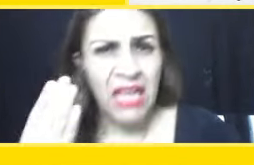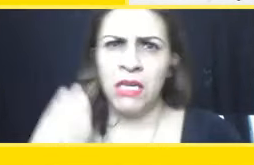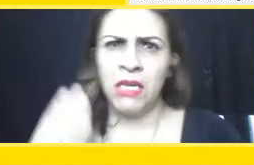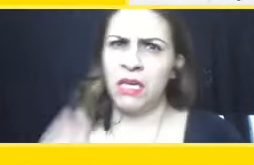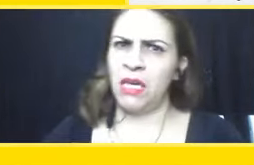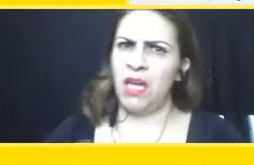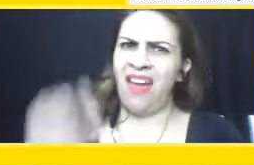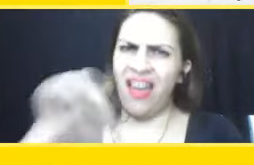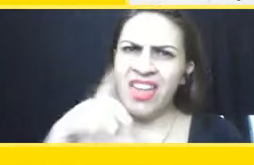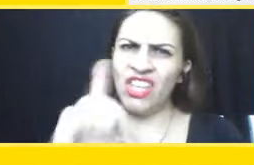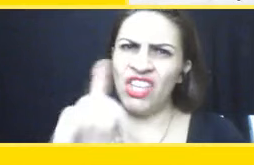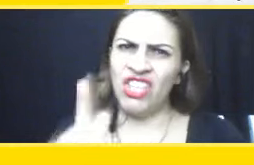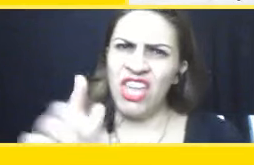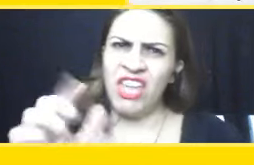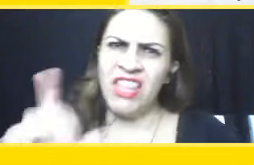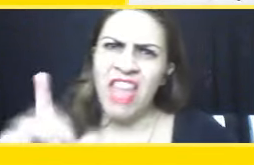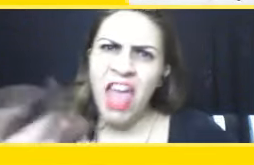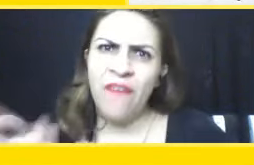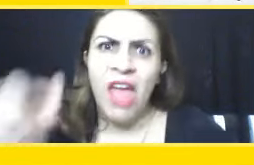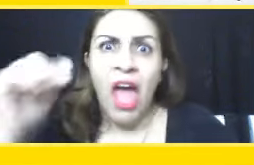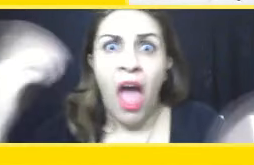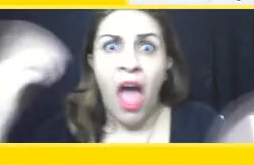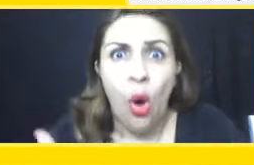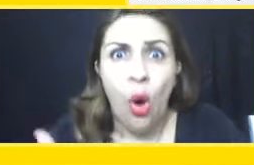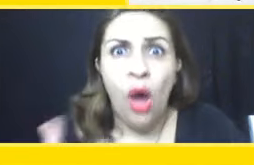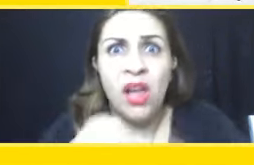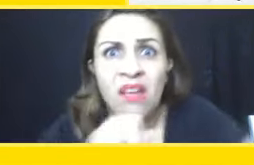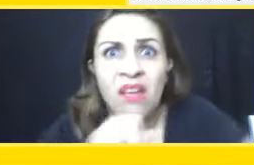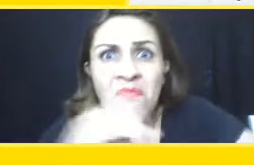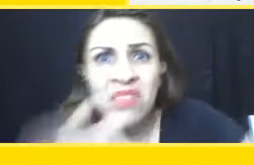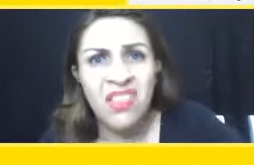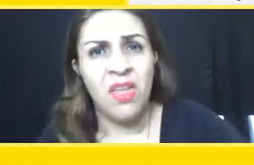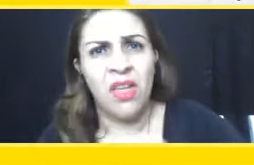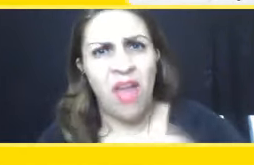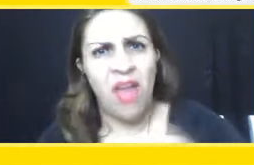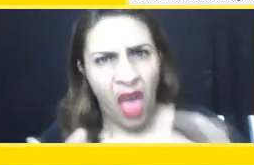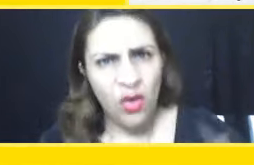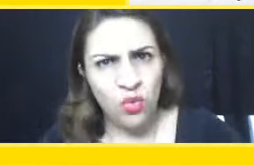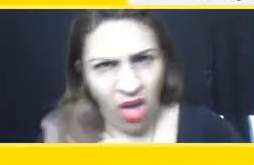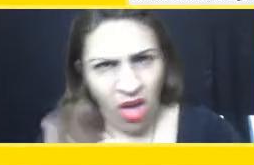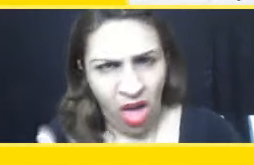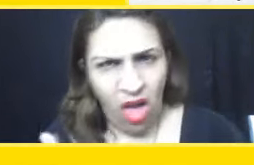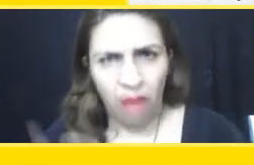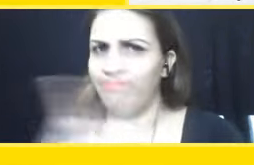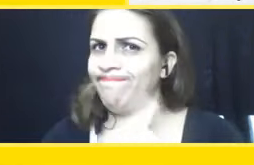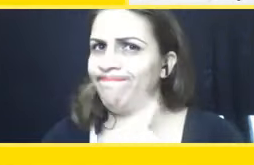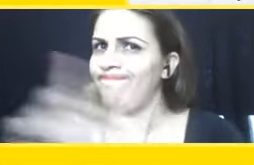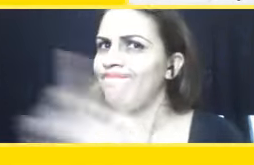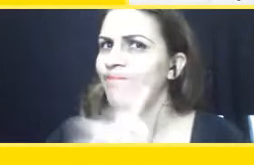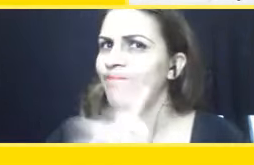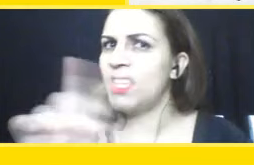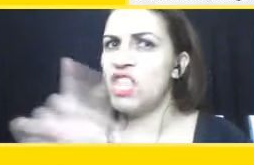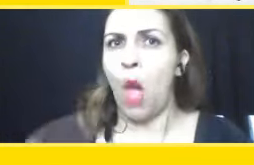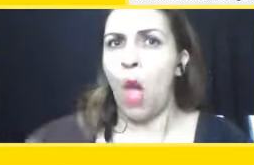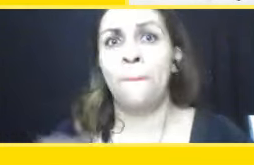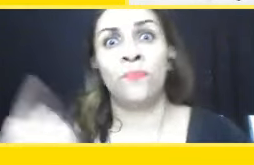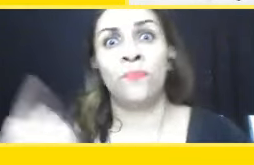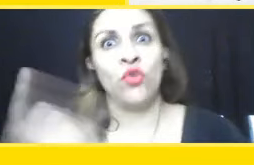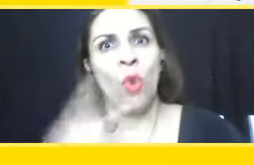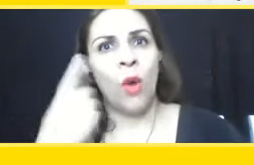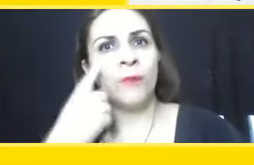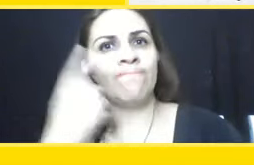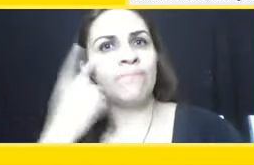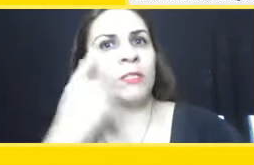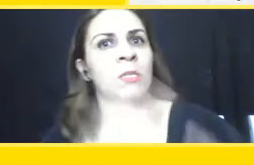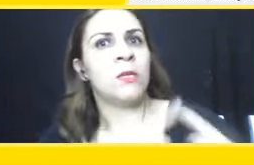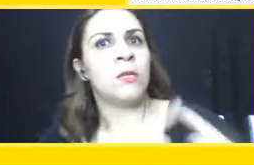do GDF no meio de uma pandemia? Quem gostaria de assumir? Então, o que nós agimos ali foi com responsabilidade.